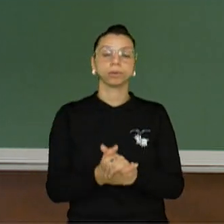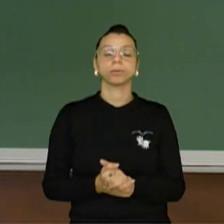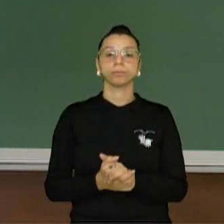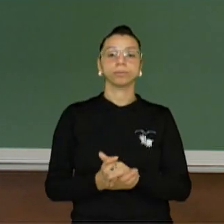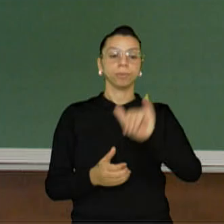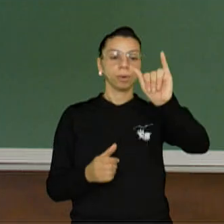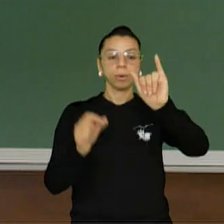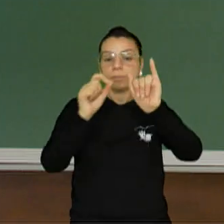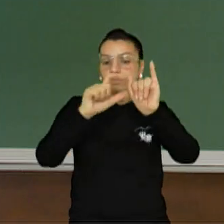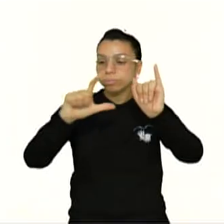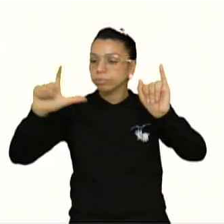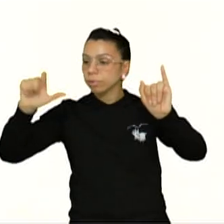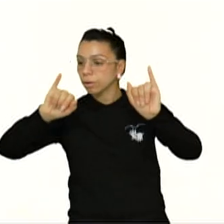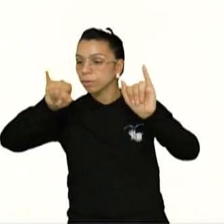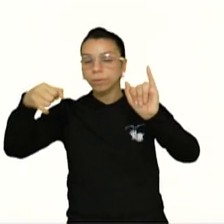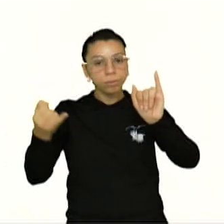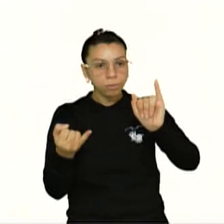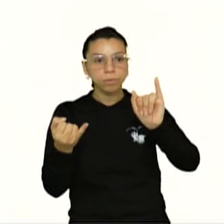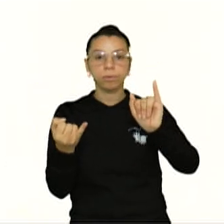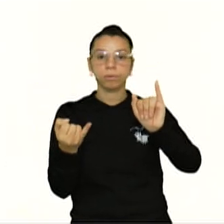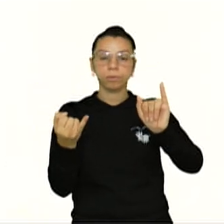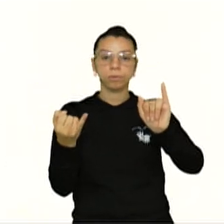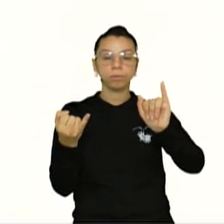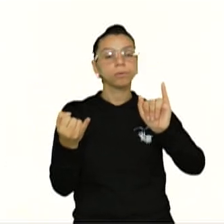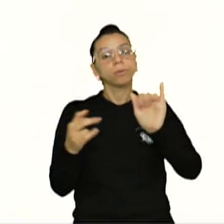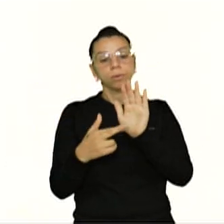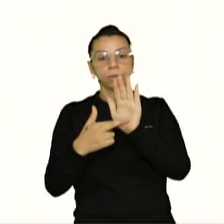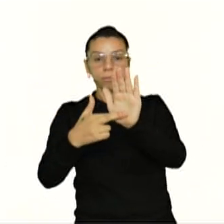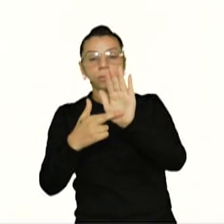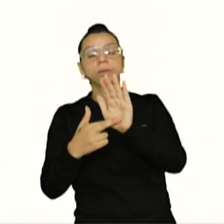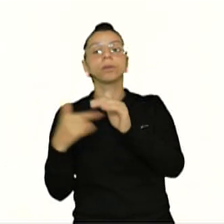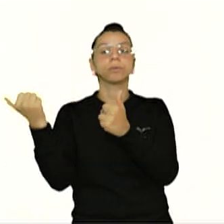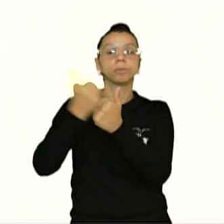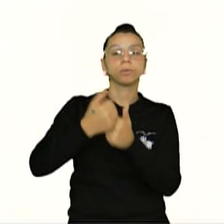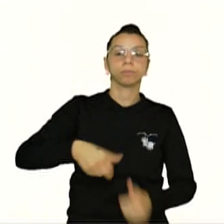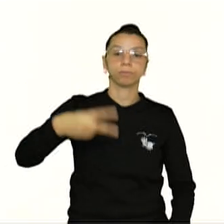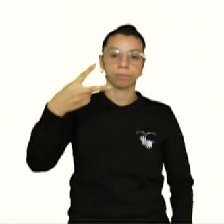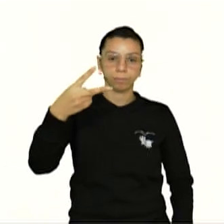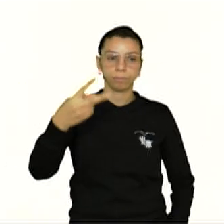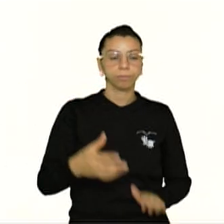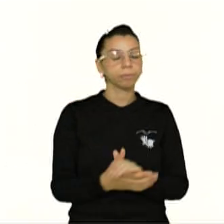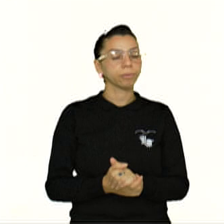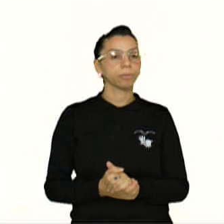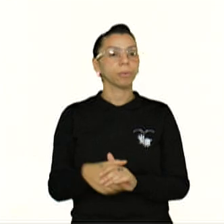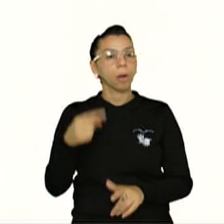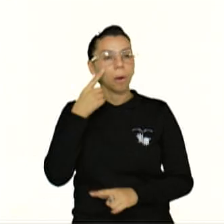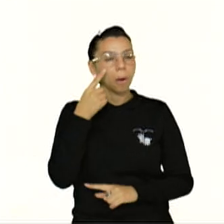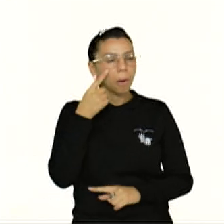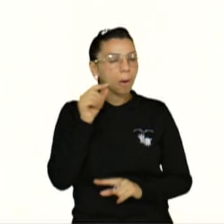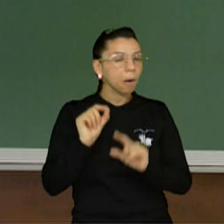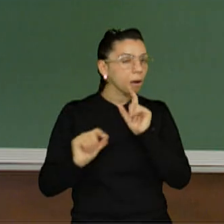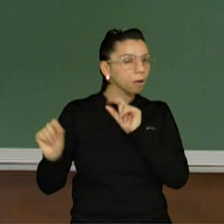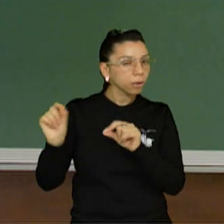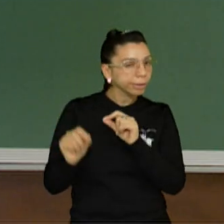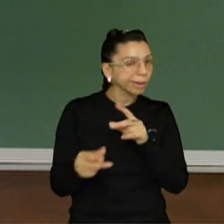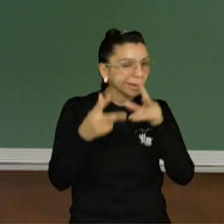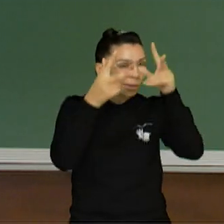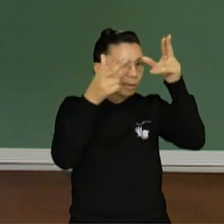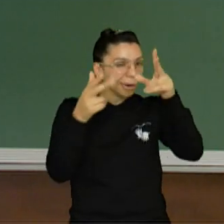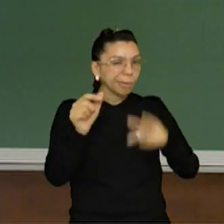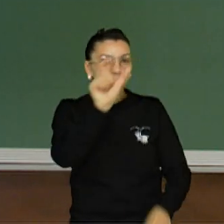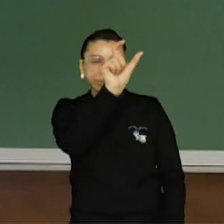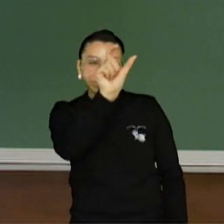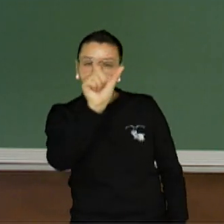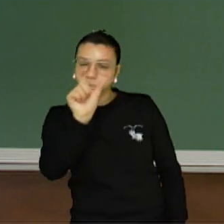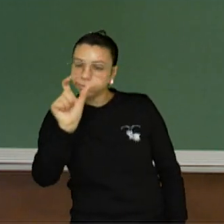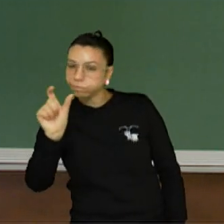né? Para aquele aluno que ficou com dificuldade. Representa por 2. E olha onde eles são iguais, né? Olha só essa diagonal